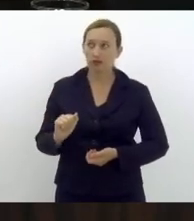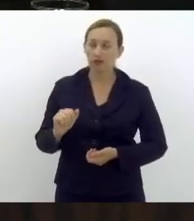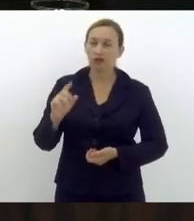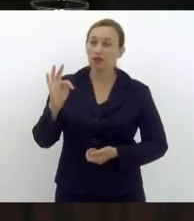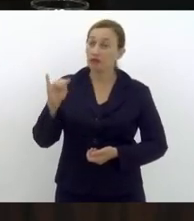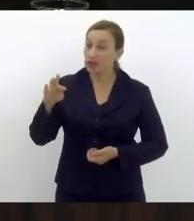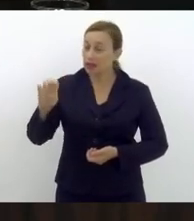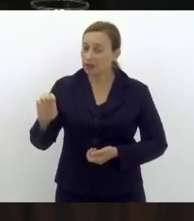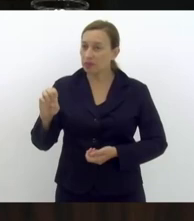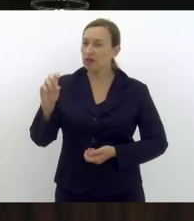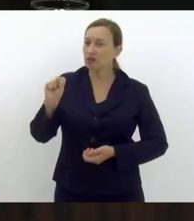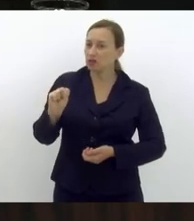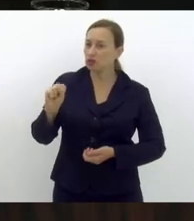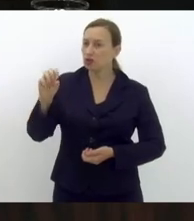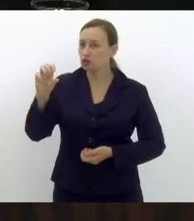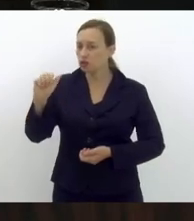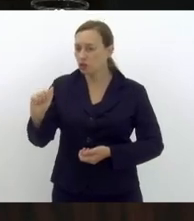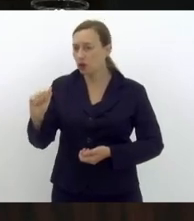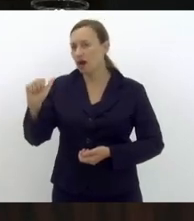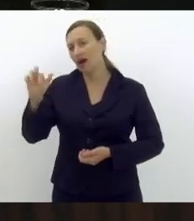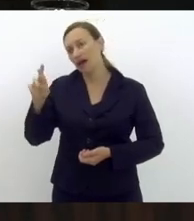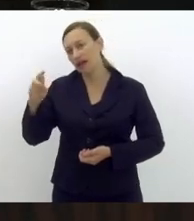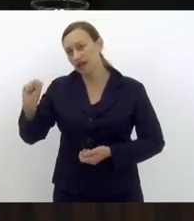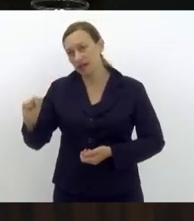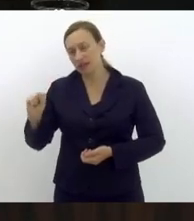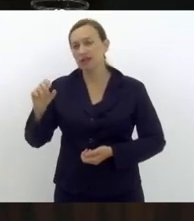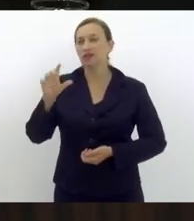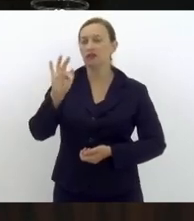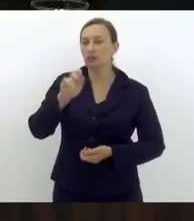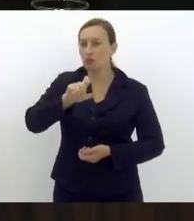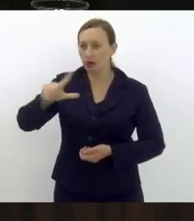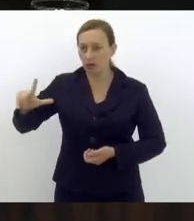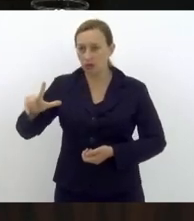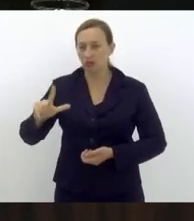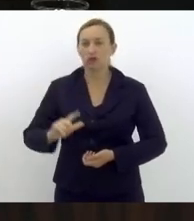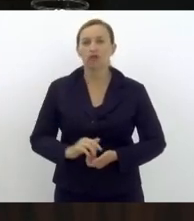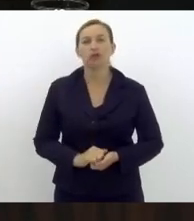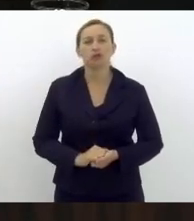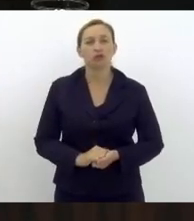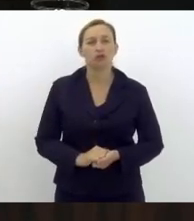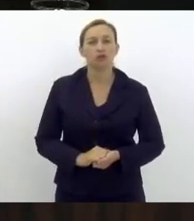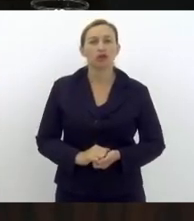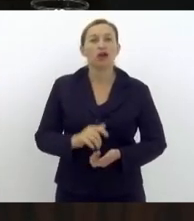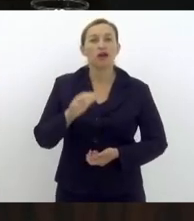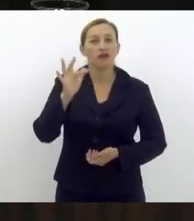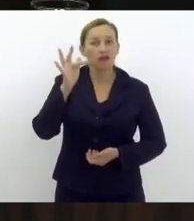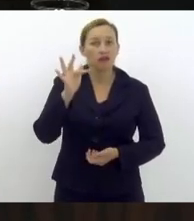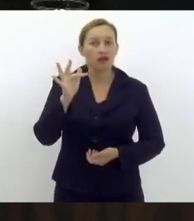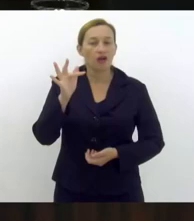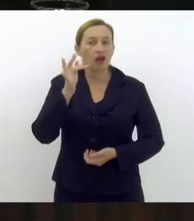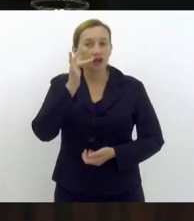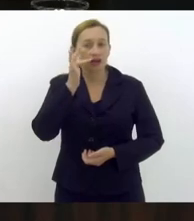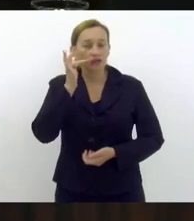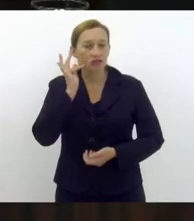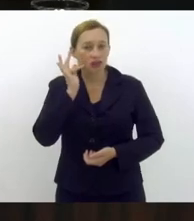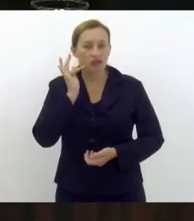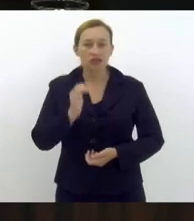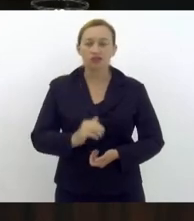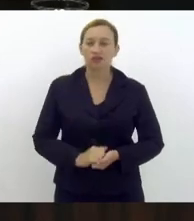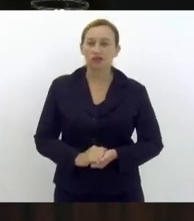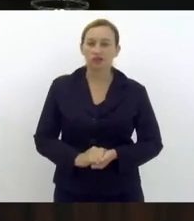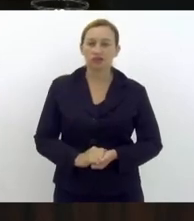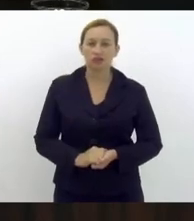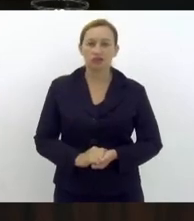Felipe Soares, Felipe Popel, Flávio Serafim,